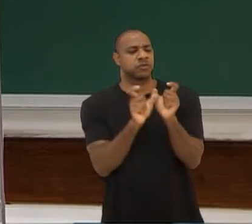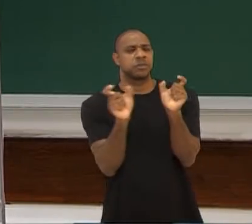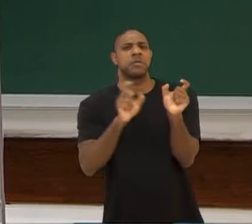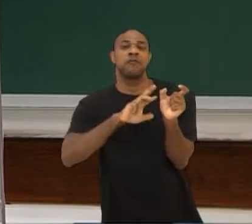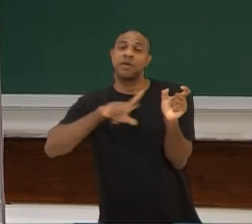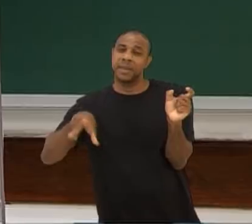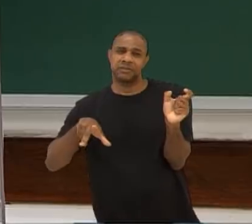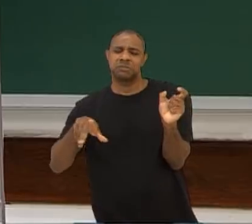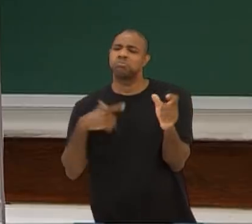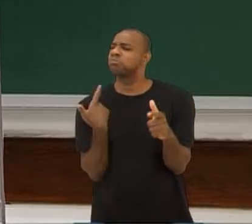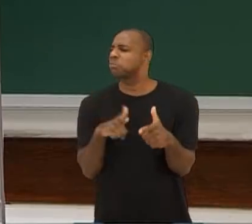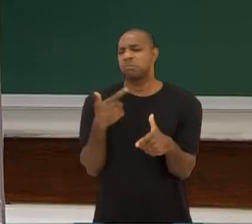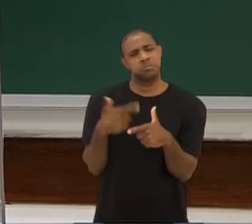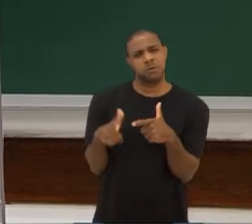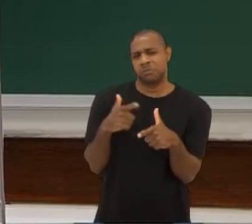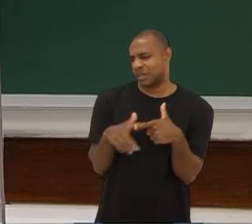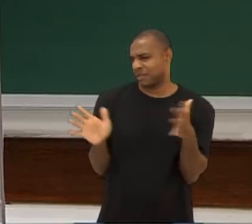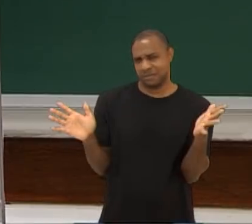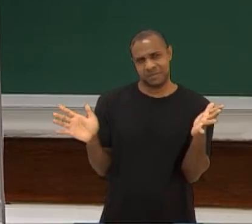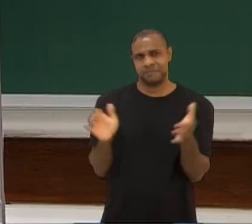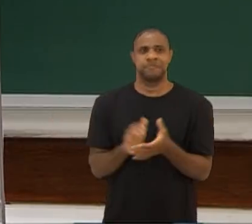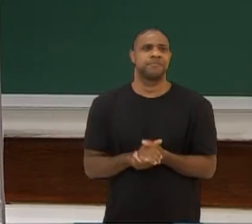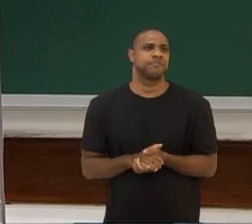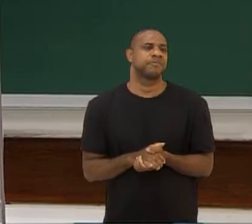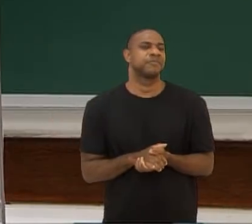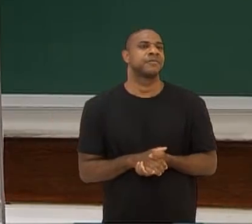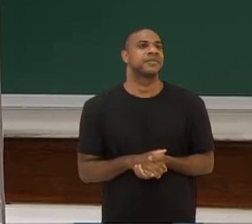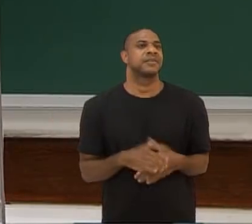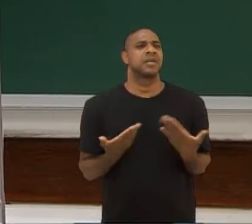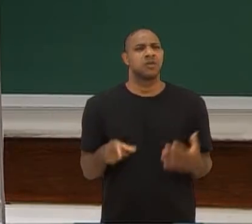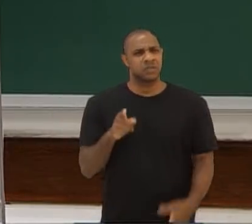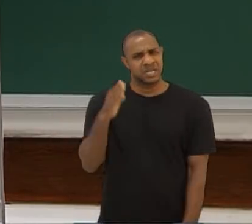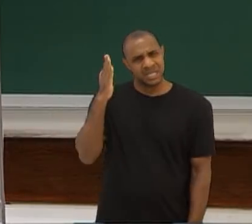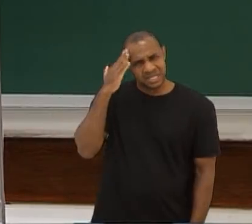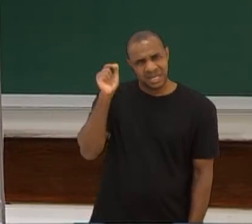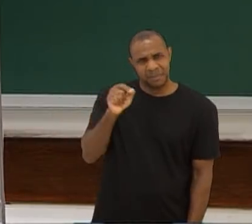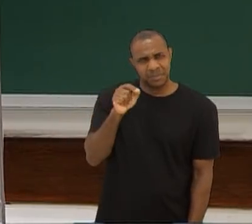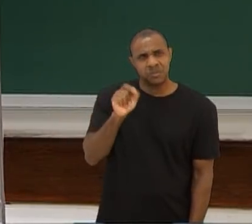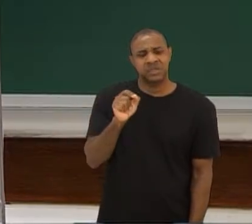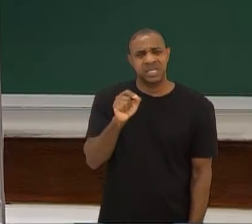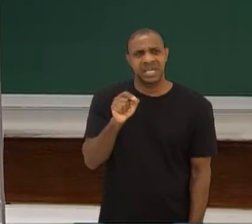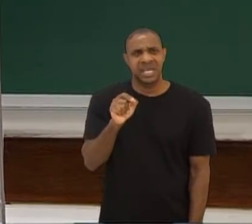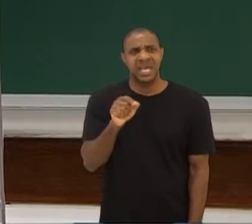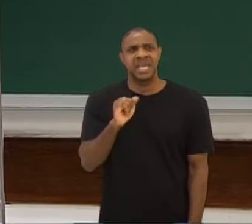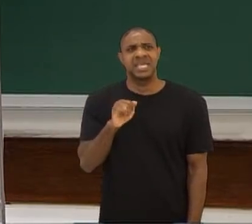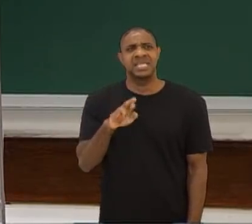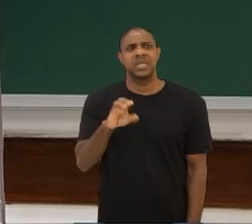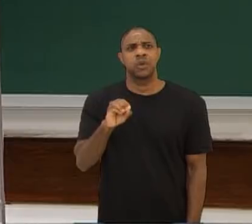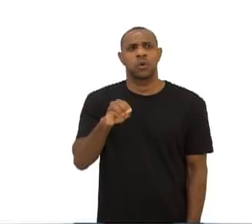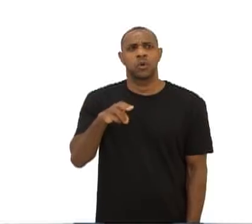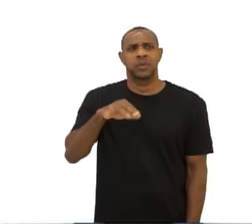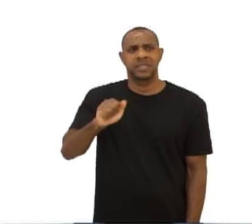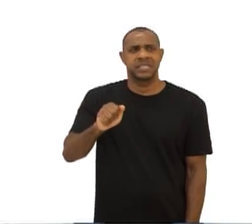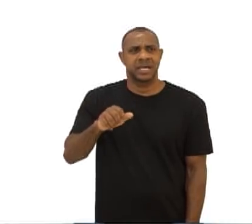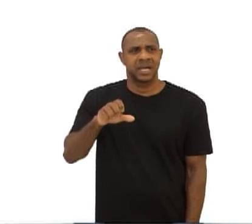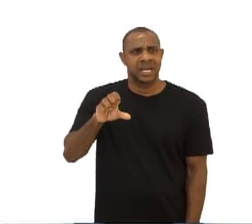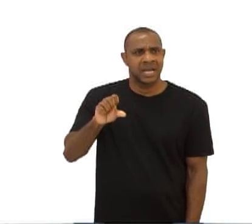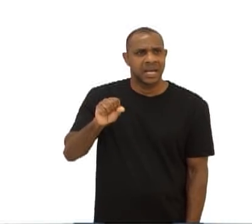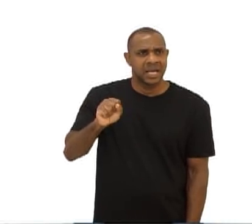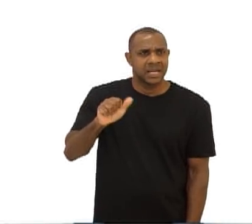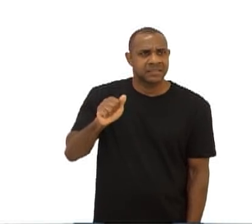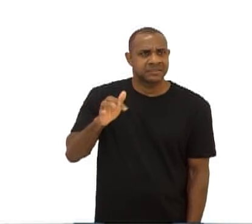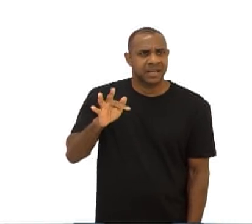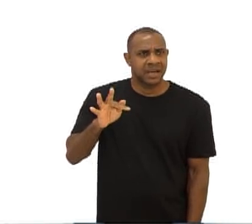diferentes. Não tem problema, é porque o autor quis assim também, ok? Você sabe o que é ironia e sarcasmo? Ironia, quando se apresenta uma